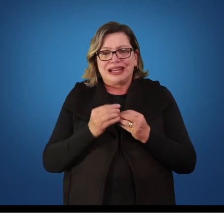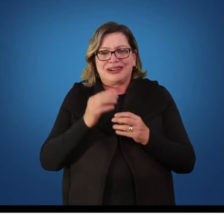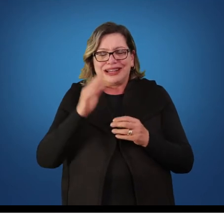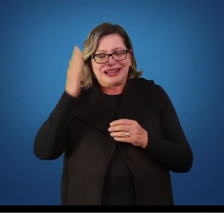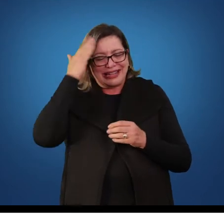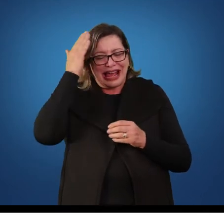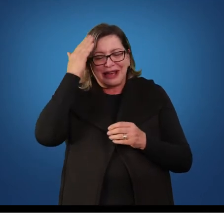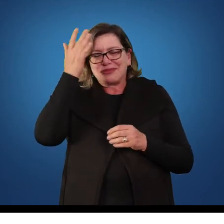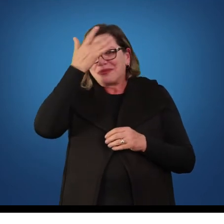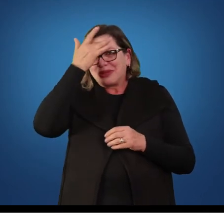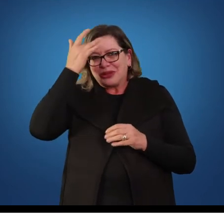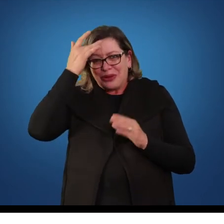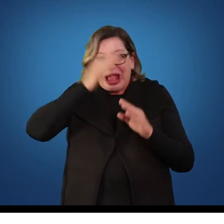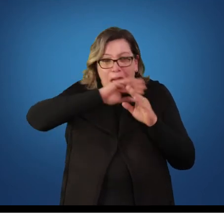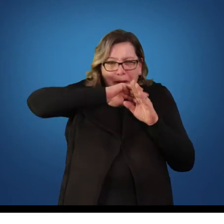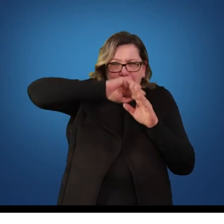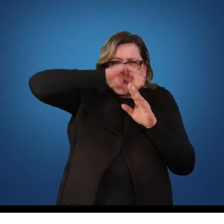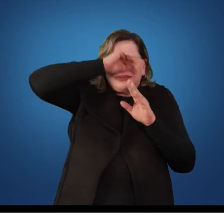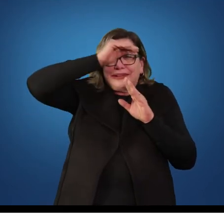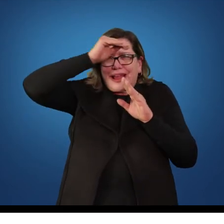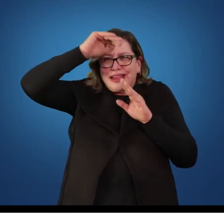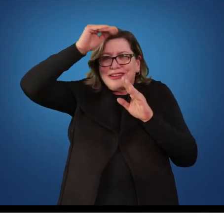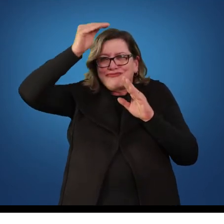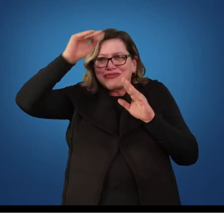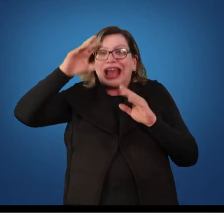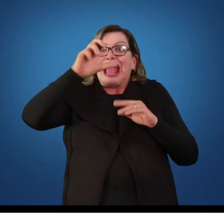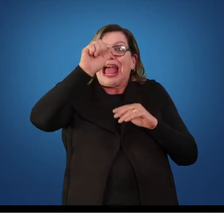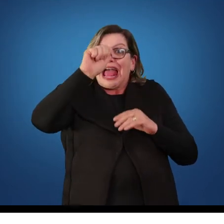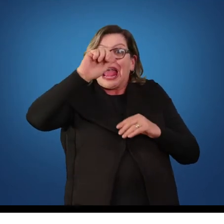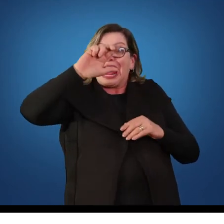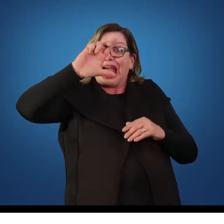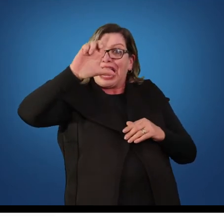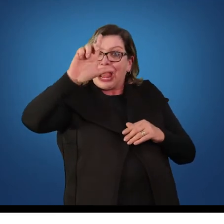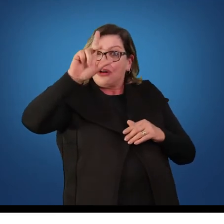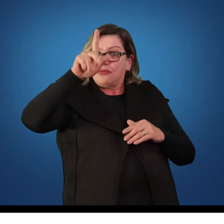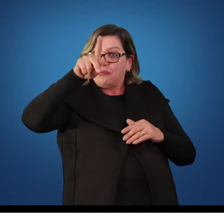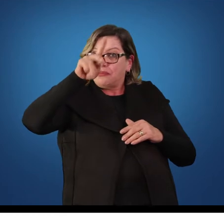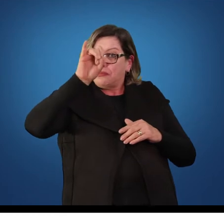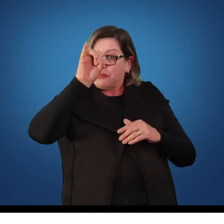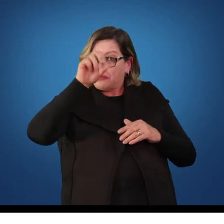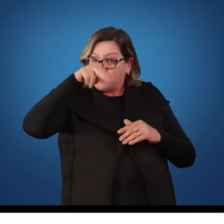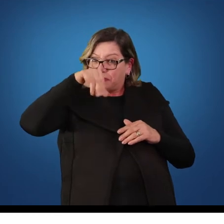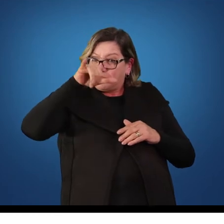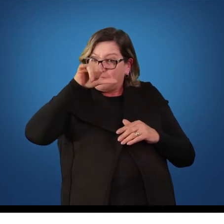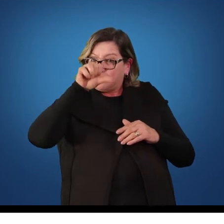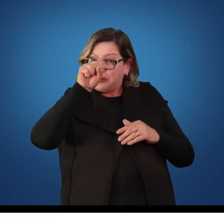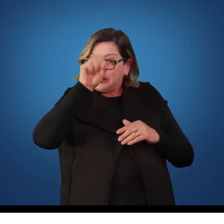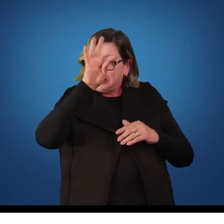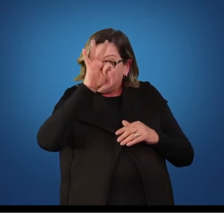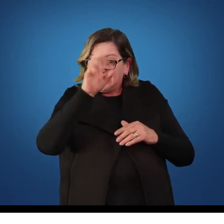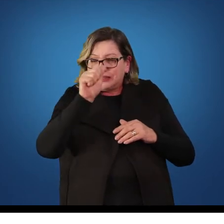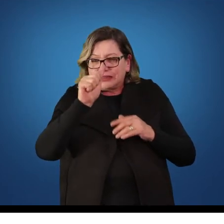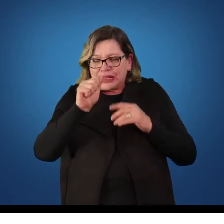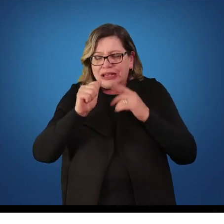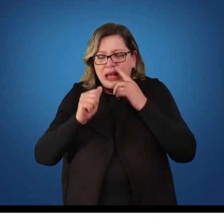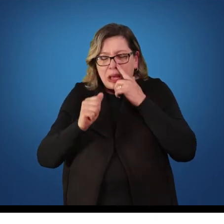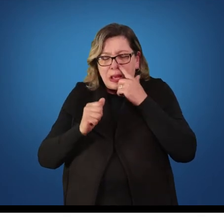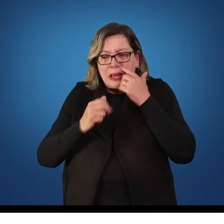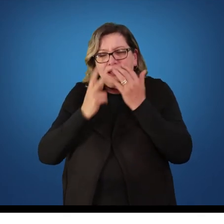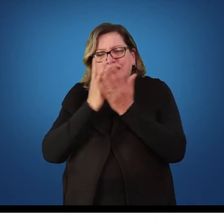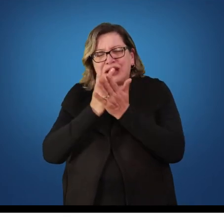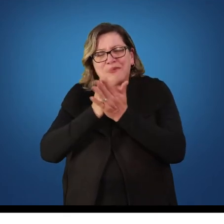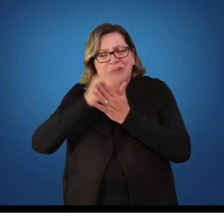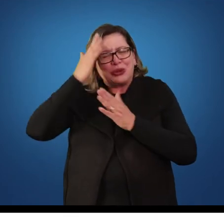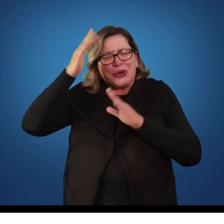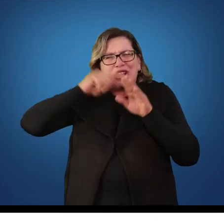alpinista que ele sonha ele treinar para atingir o pico mais alto que